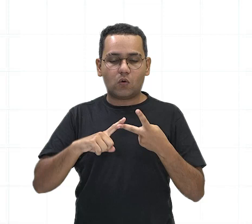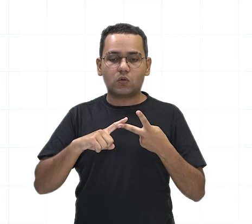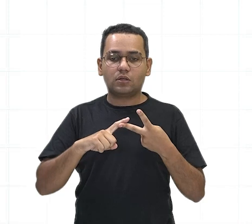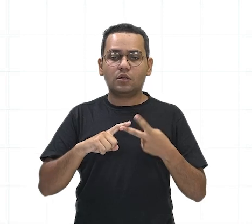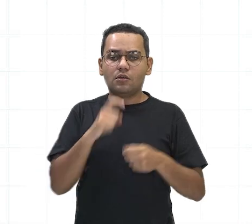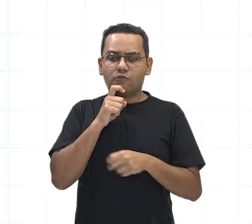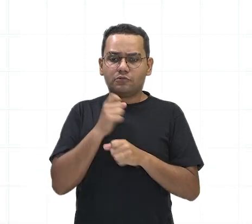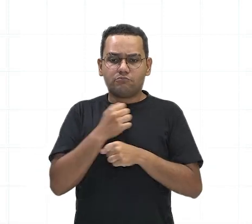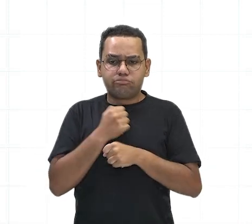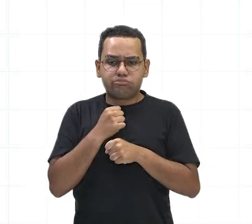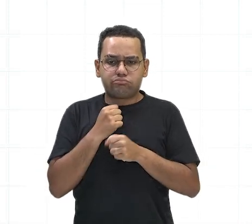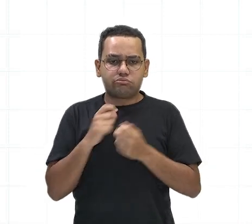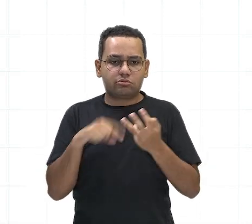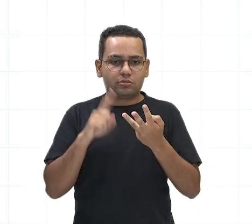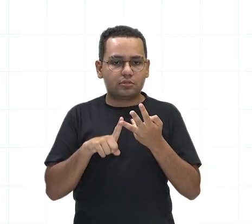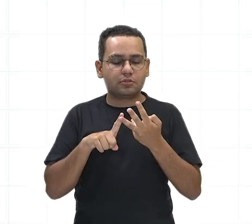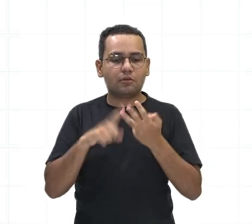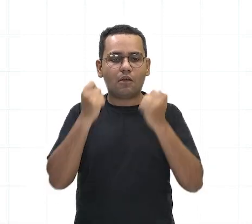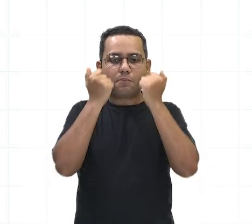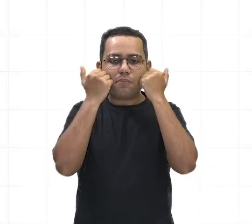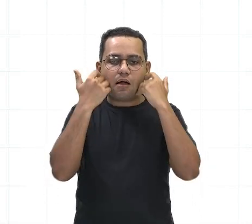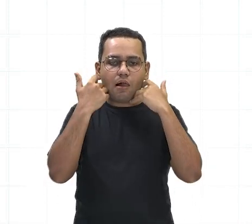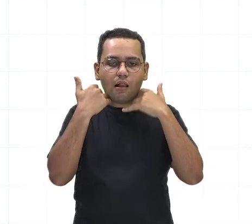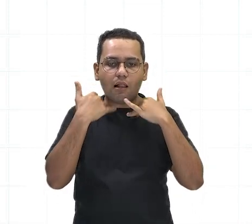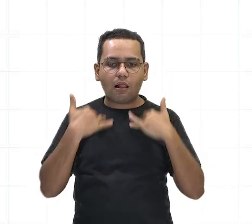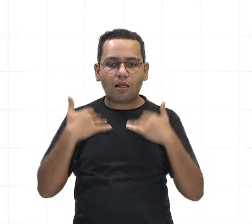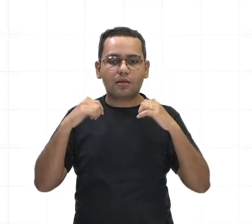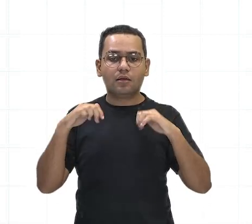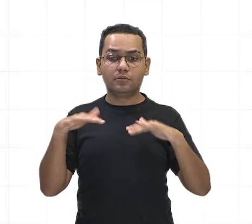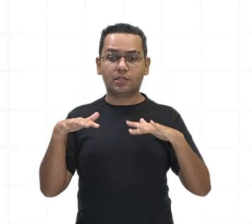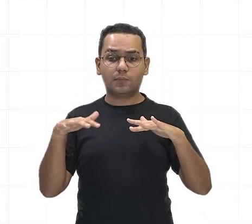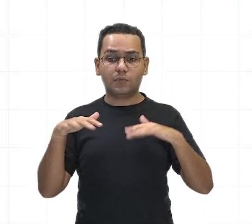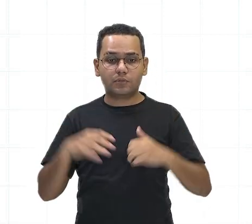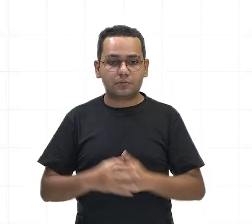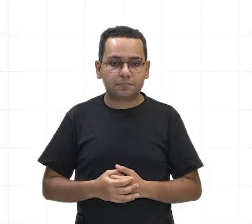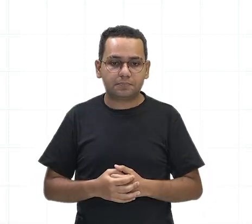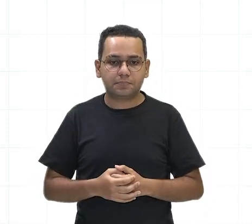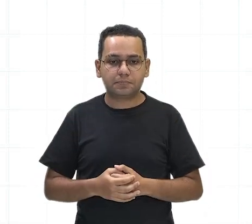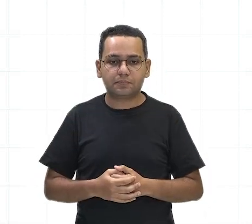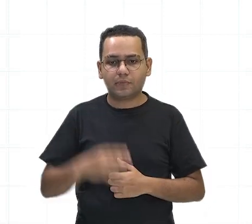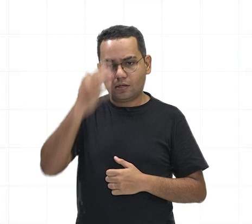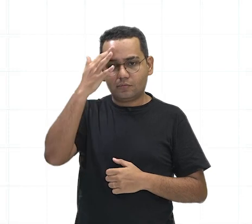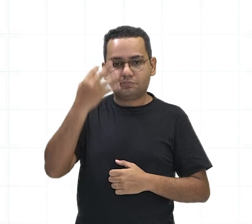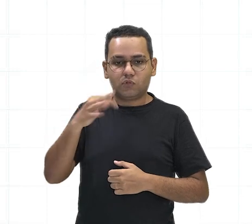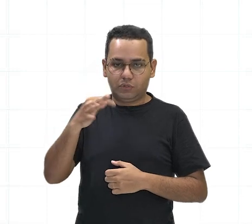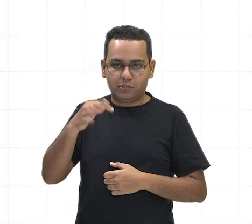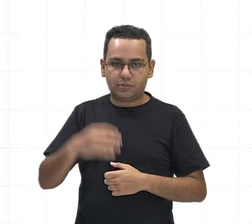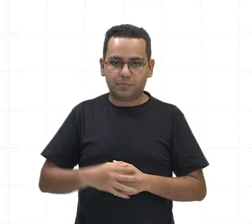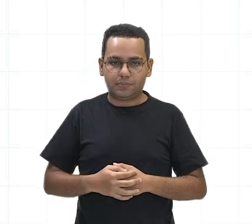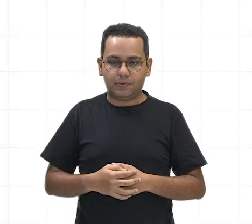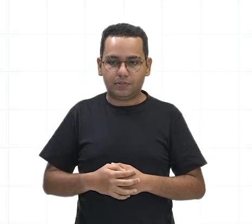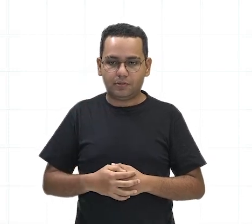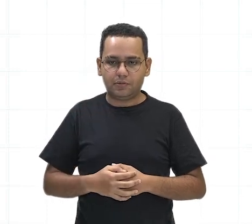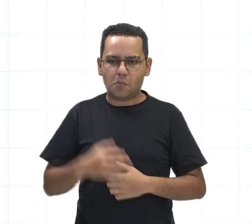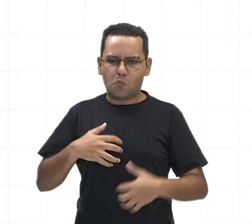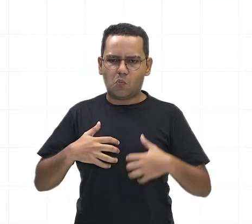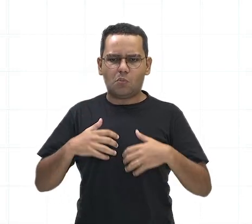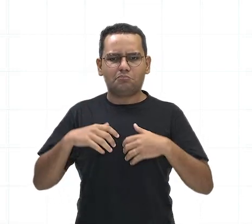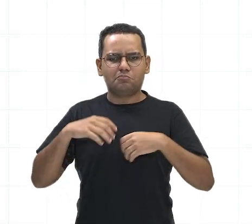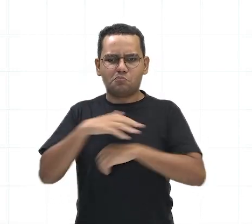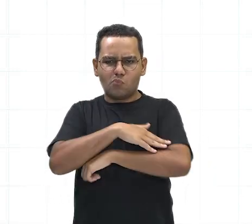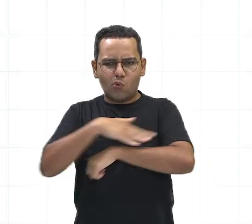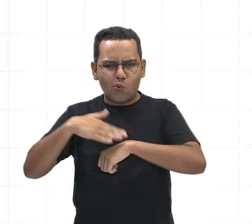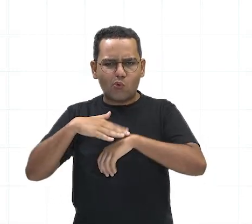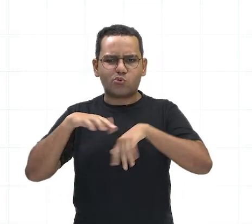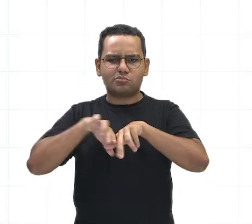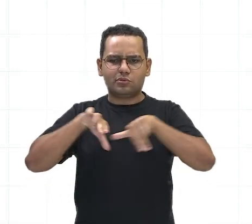calafrios, tremores, sudorese intensa, né, que é um suor excessivo, dores de cabeça, dores nos